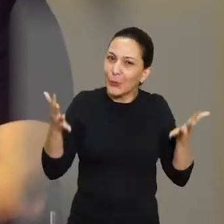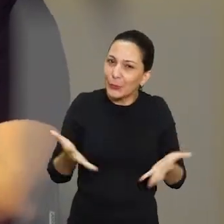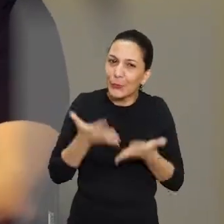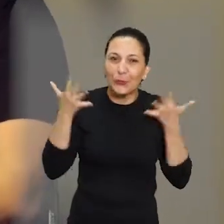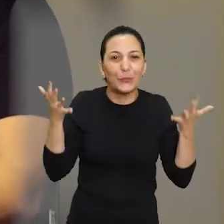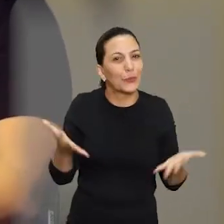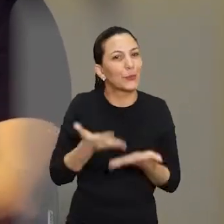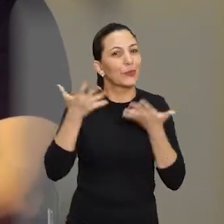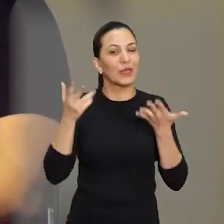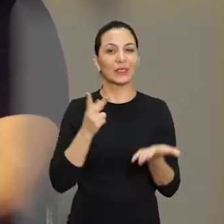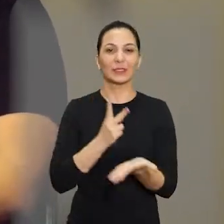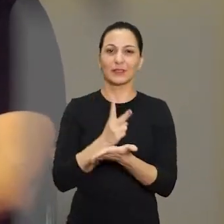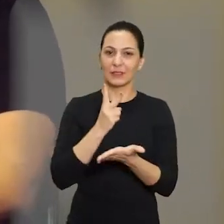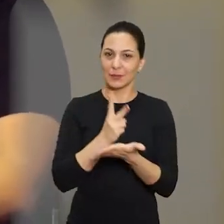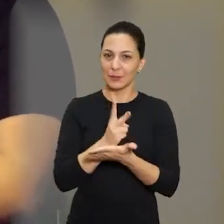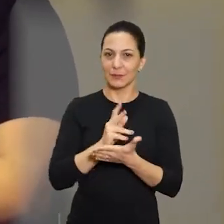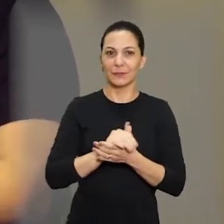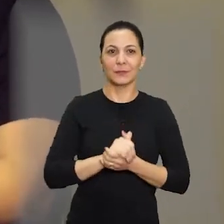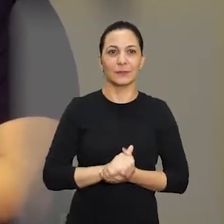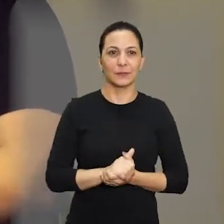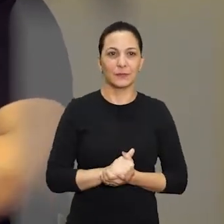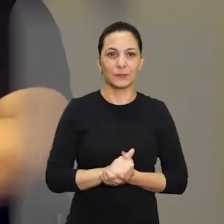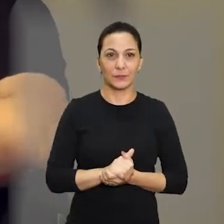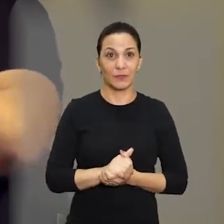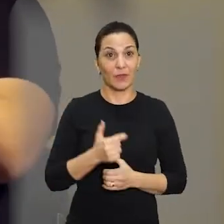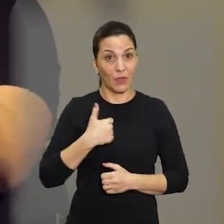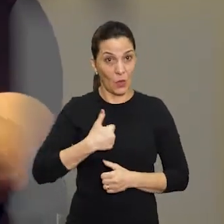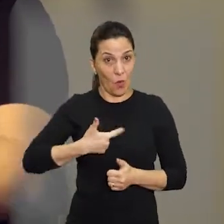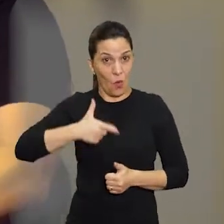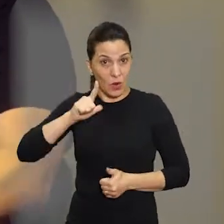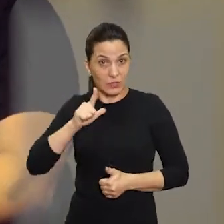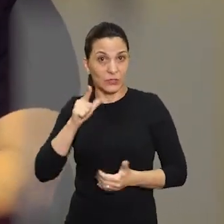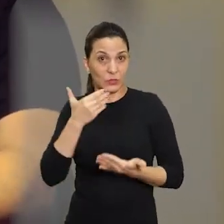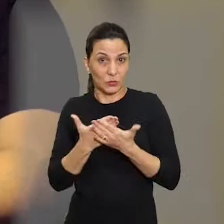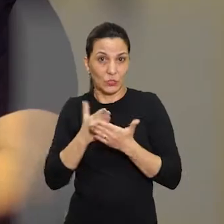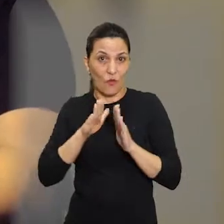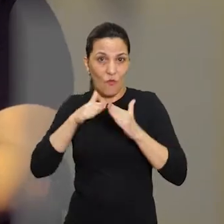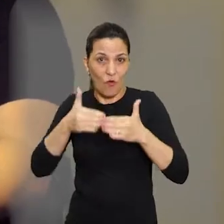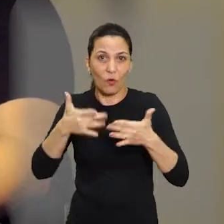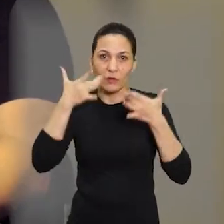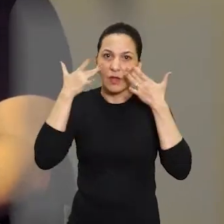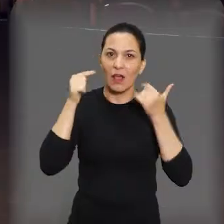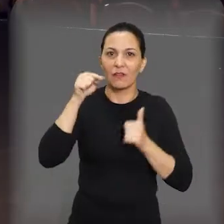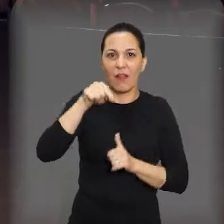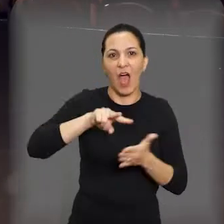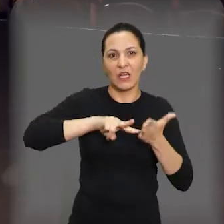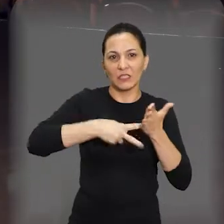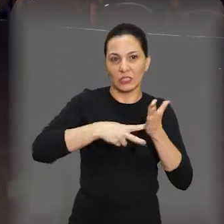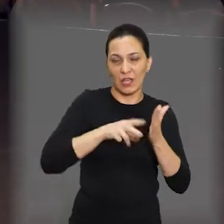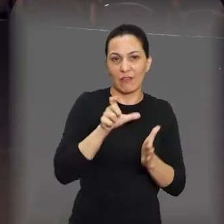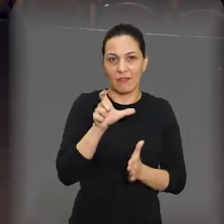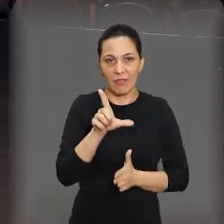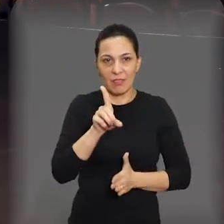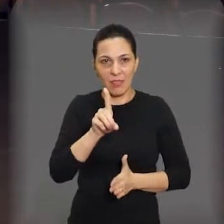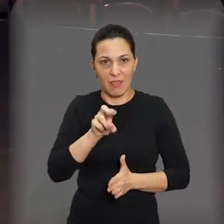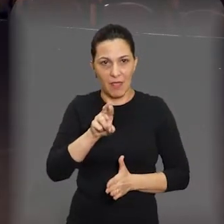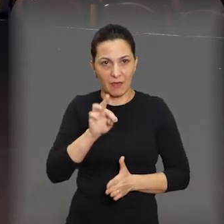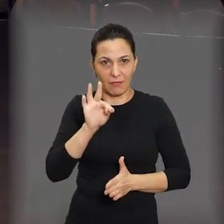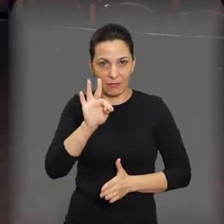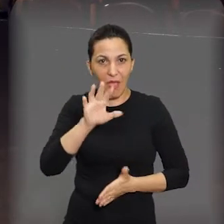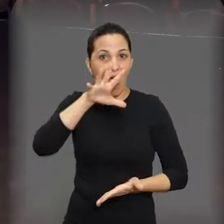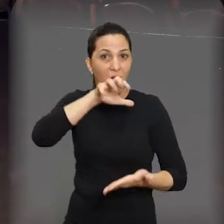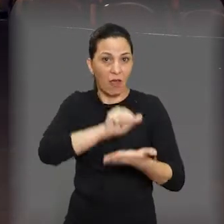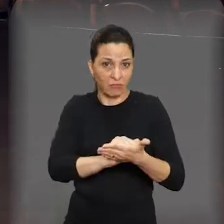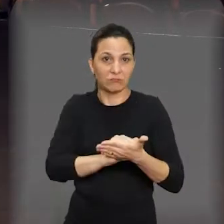meus pais, né, sempre me deram apoio, sempre me incentivaram. Eu lembro que eu tirei o DRT, que é o